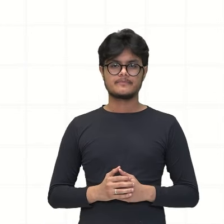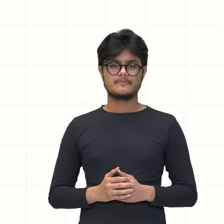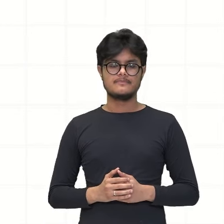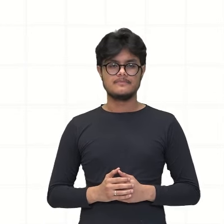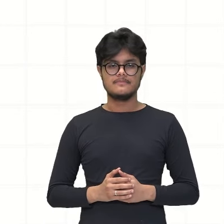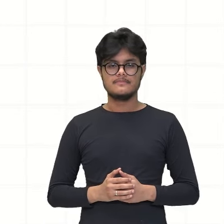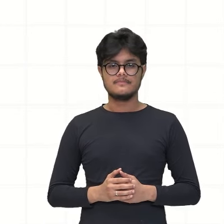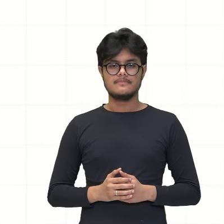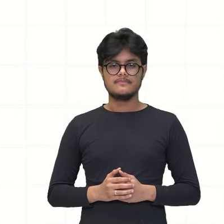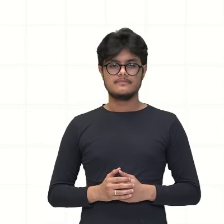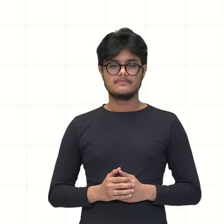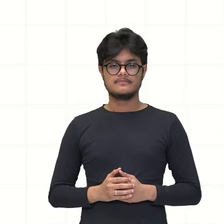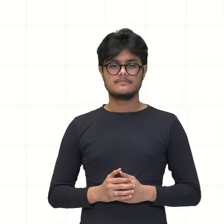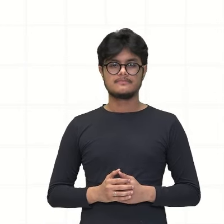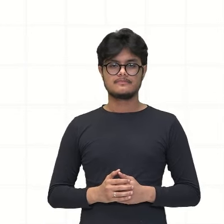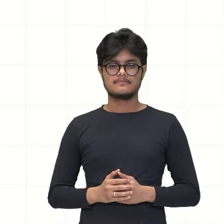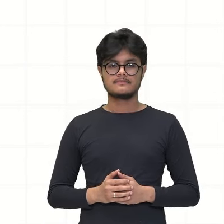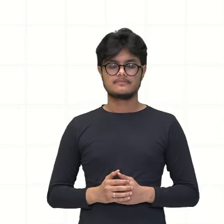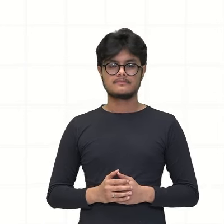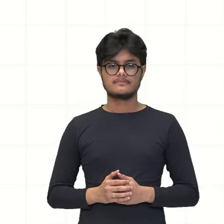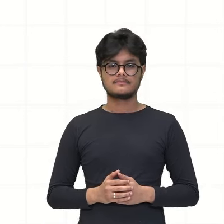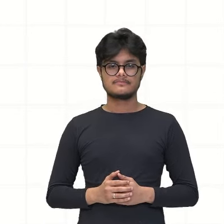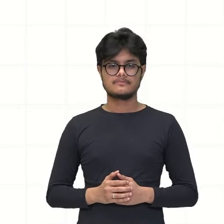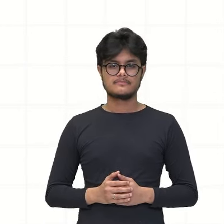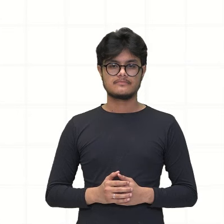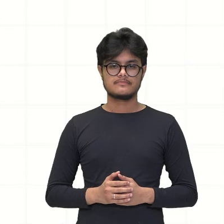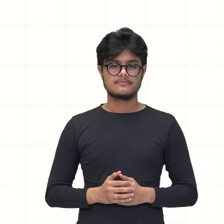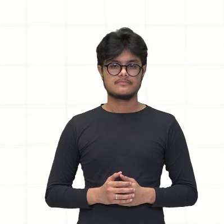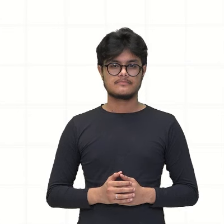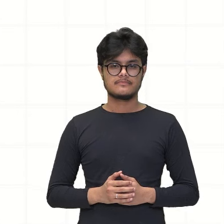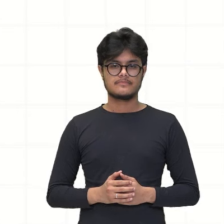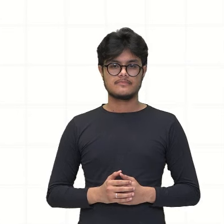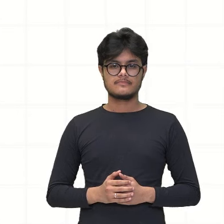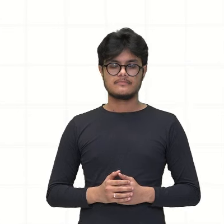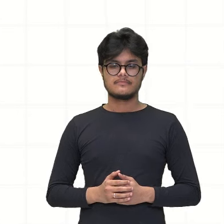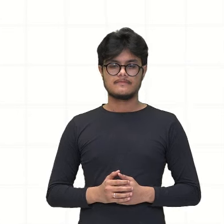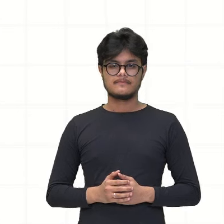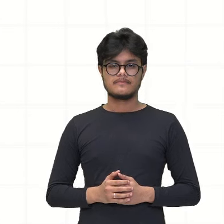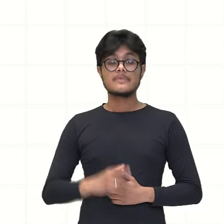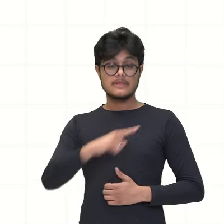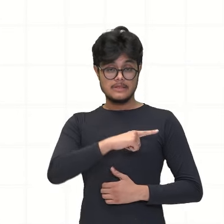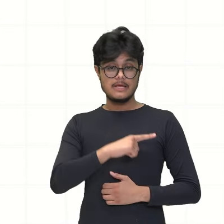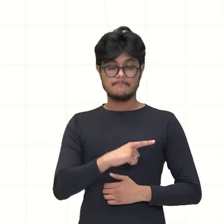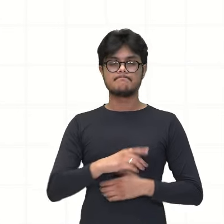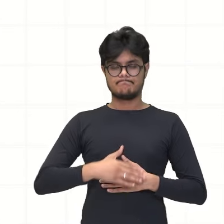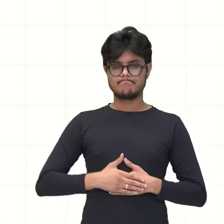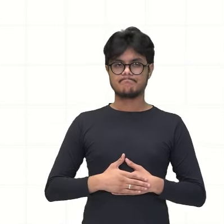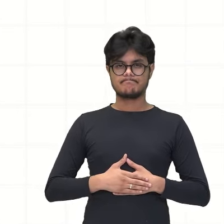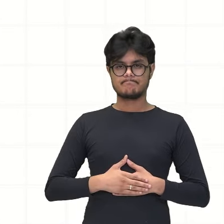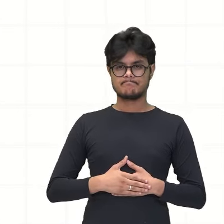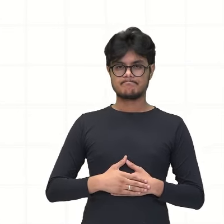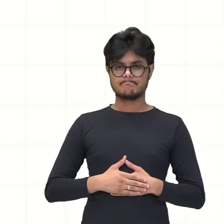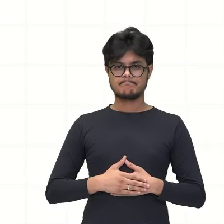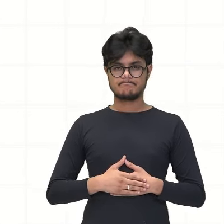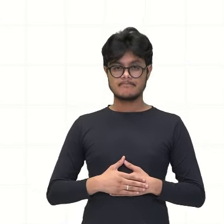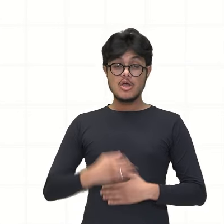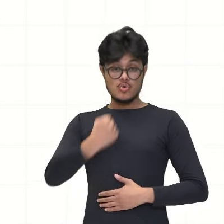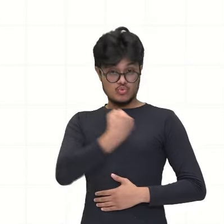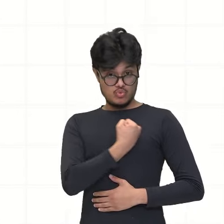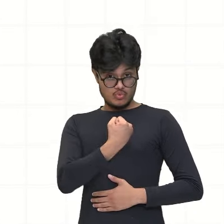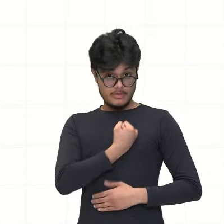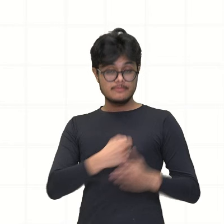original. Então, o percentual de desconto vai ser o valor do desconto dividido pelo